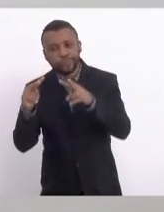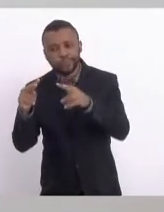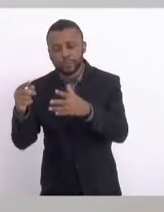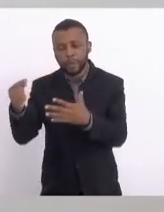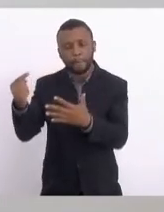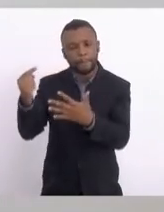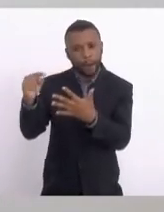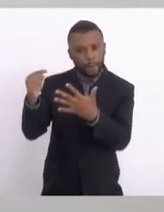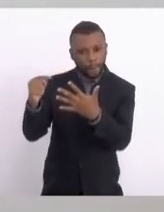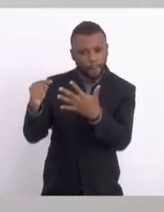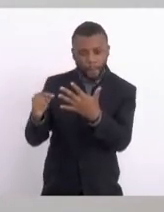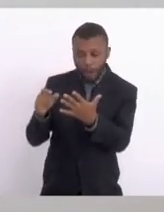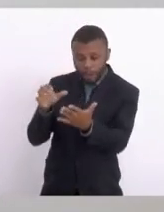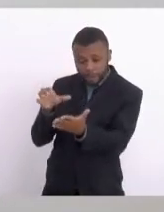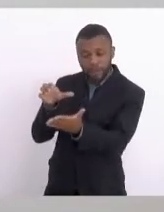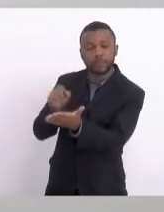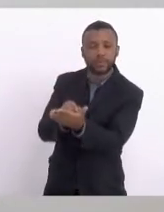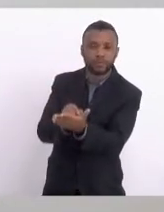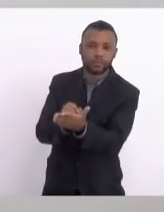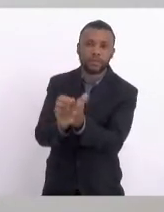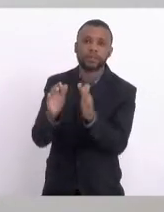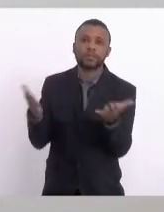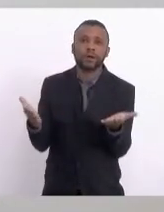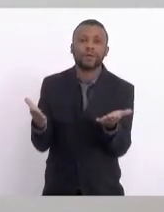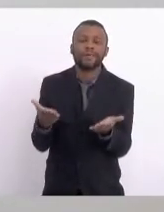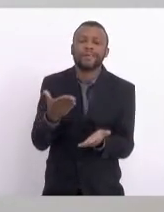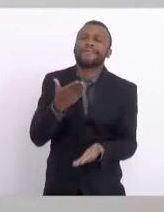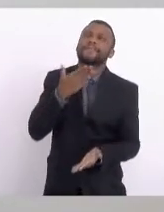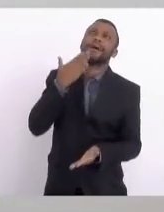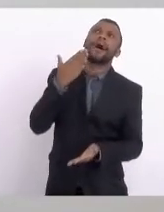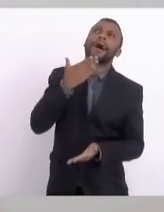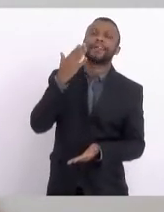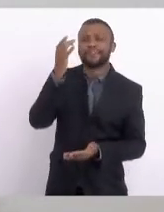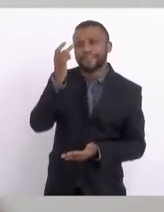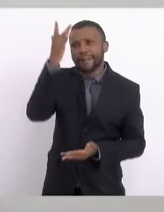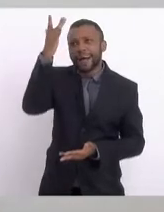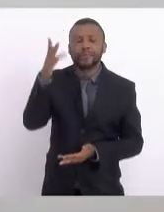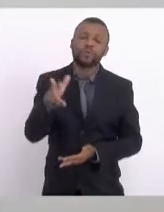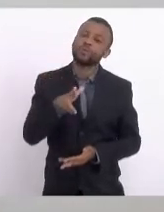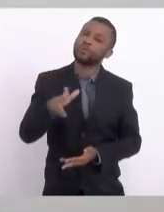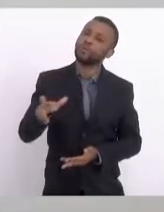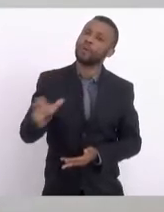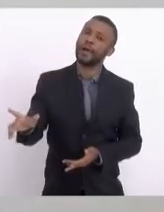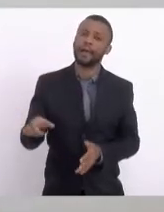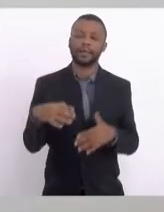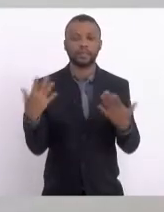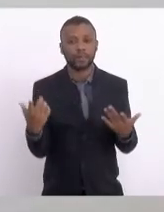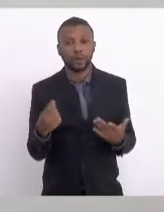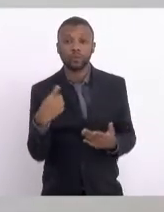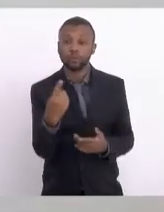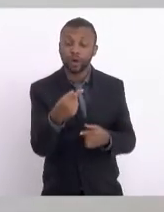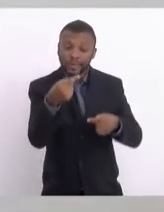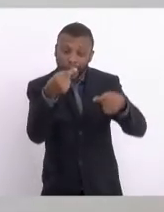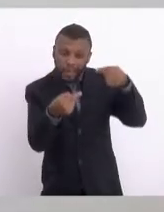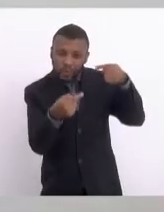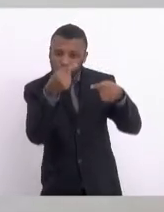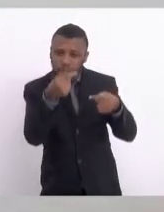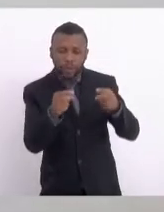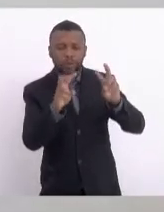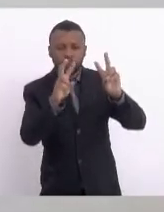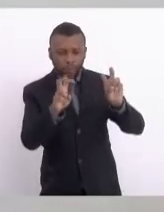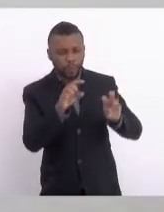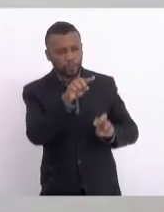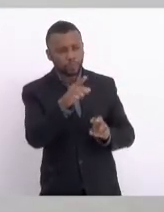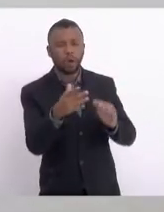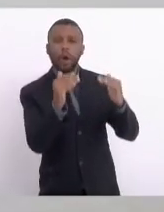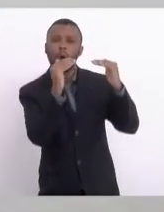aqui. Então, não é uma coisa tão fácil, tão simples. De maneira que eu acho que a discussão sobre isso procede,